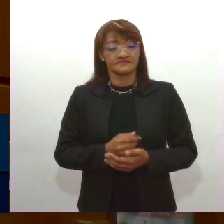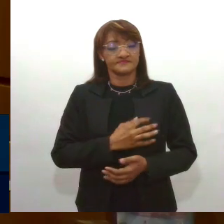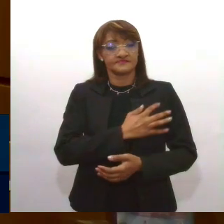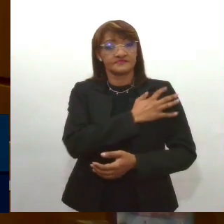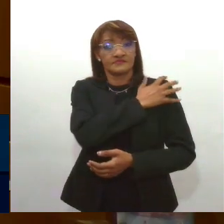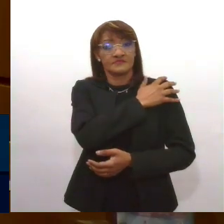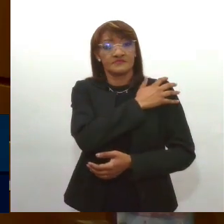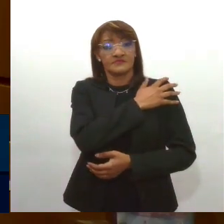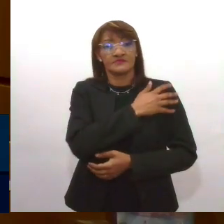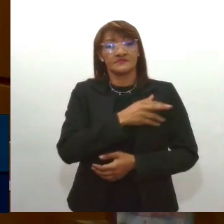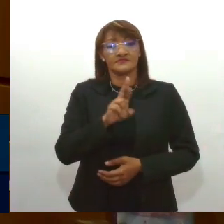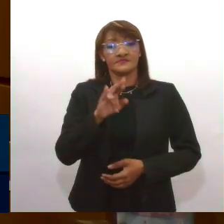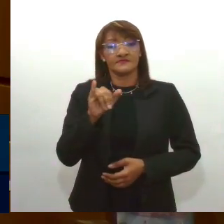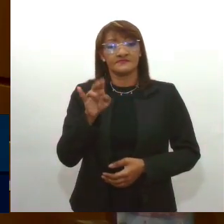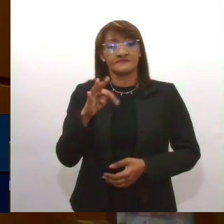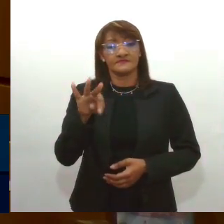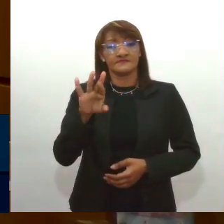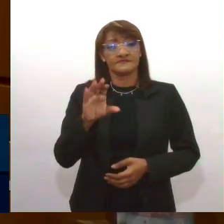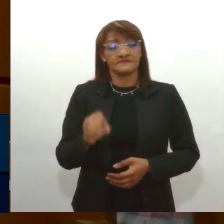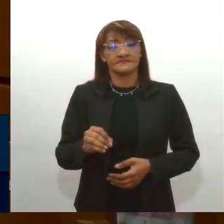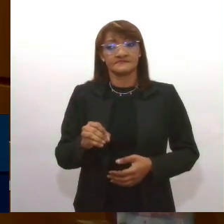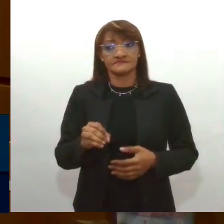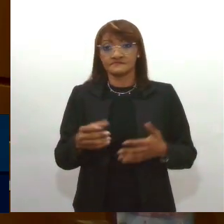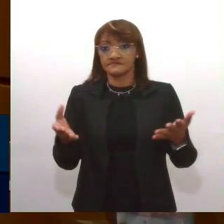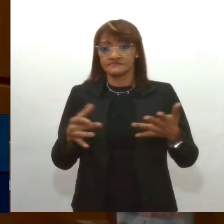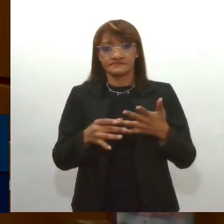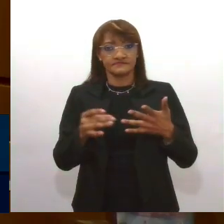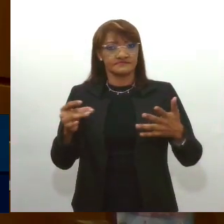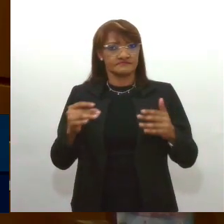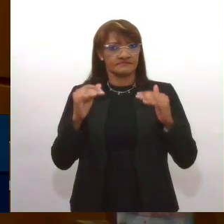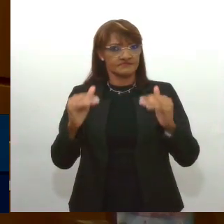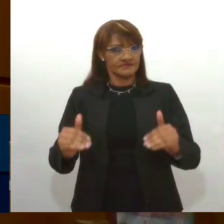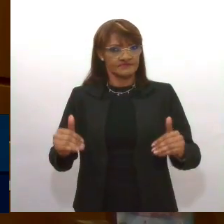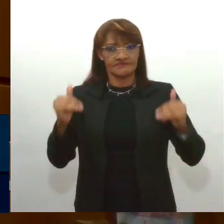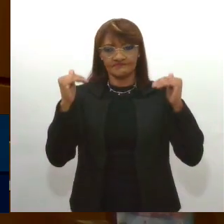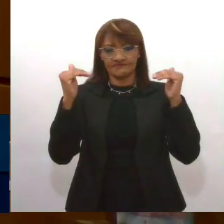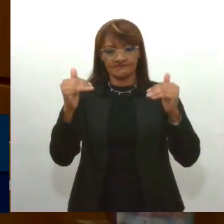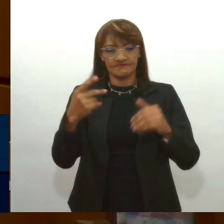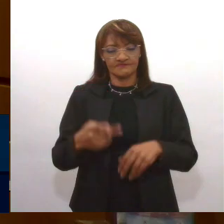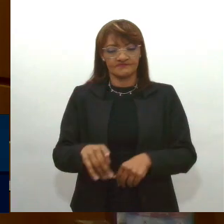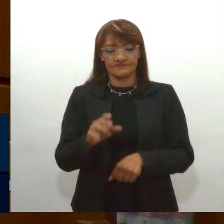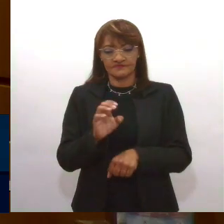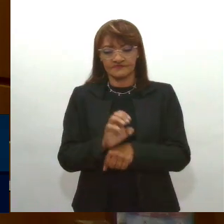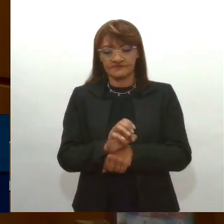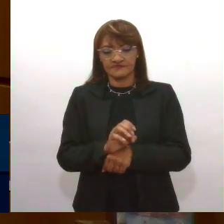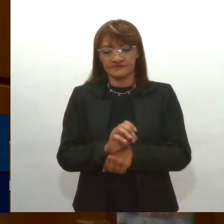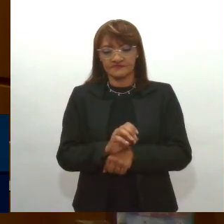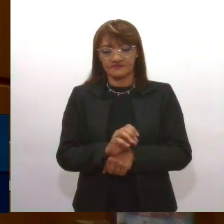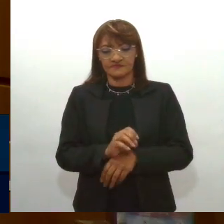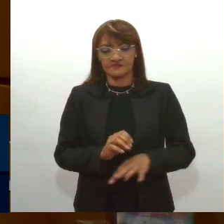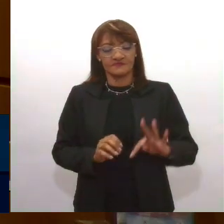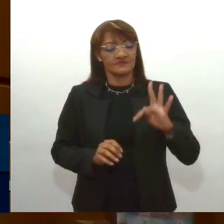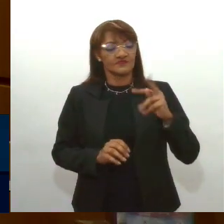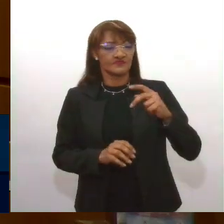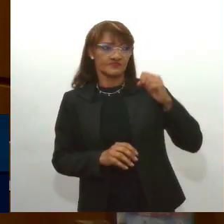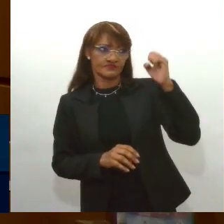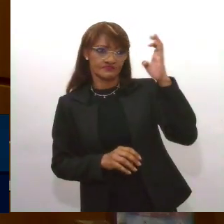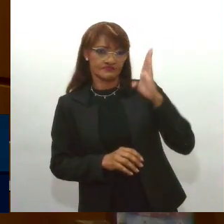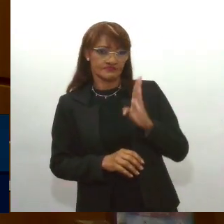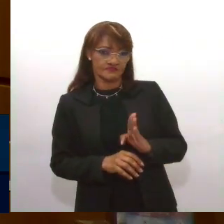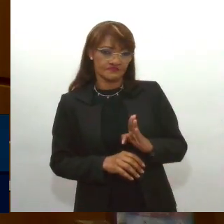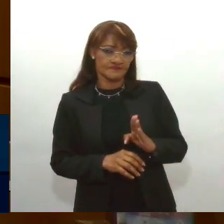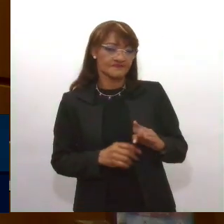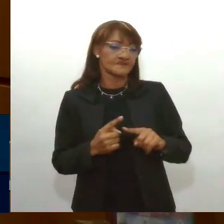destacado a nível não só Estadual a nível Nacional porque hoje nós temos uma